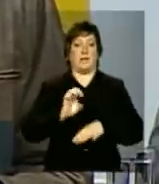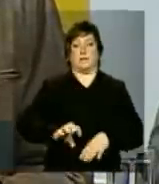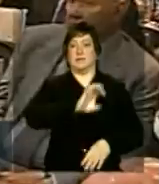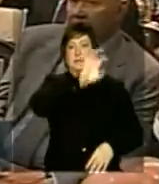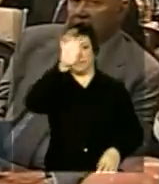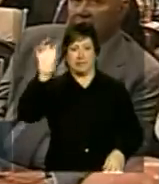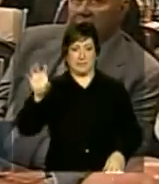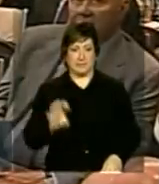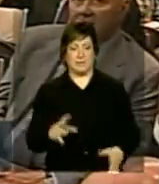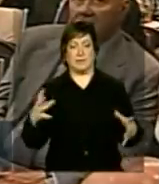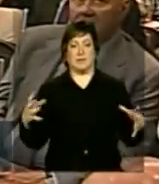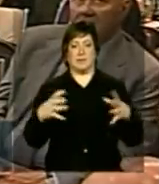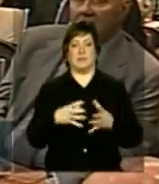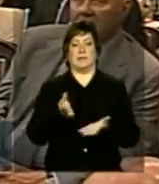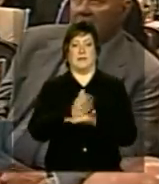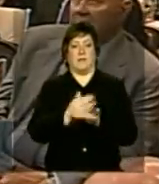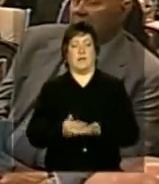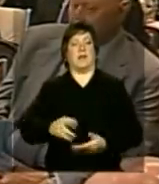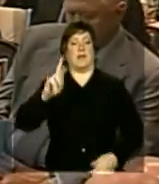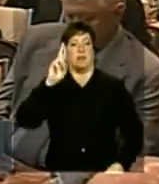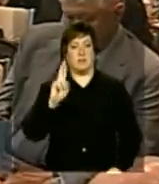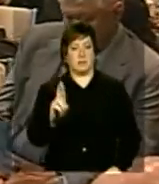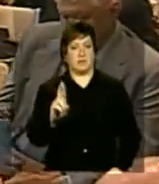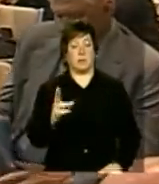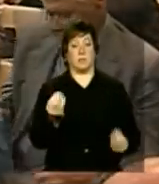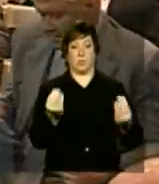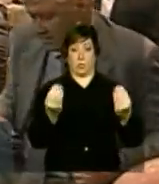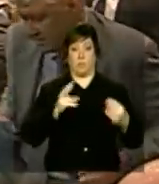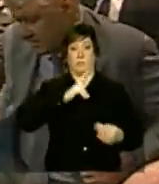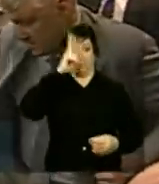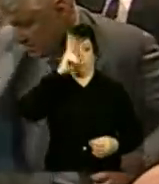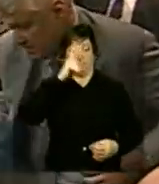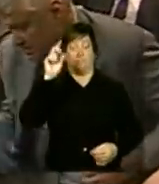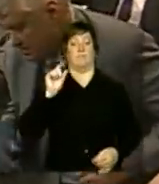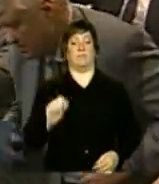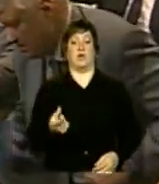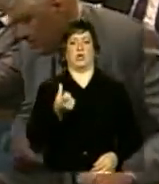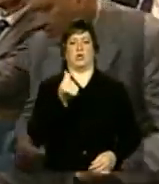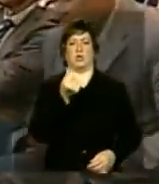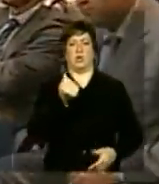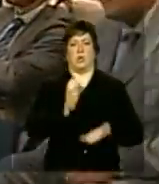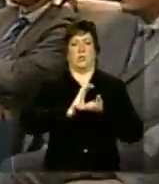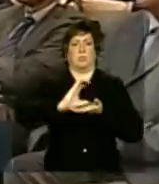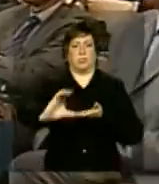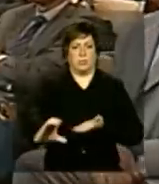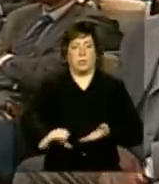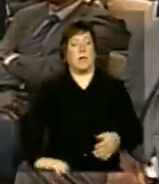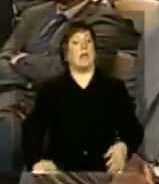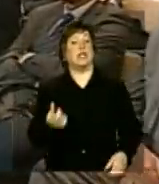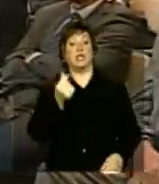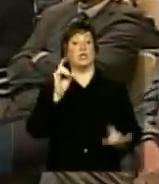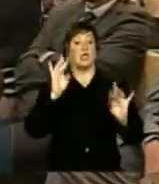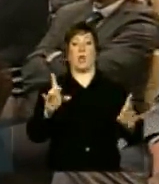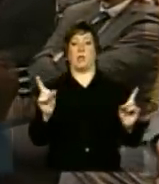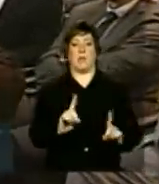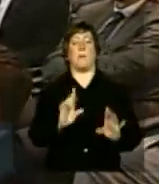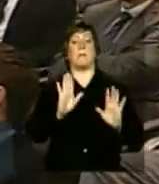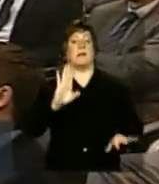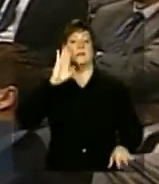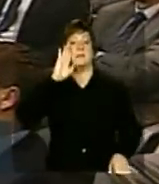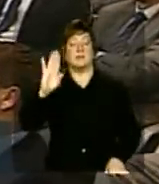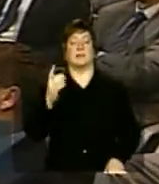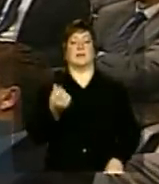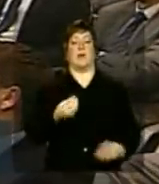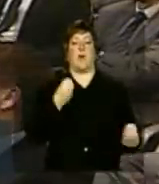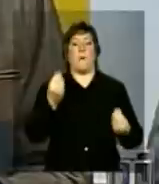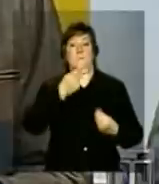que partilham com responsabilidades muito grandes com recursos não só financeiros mas principalmente